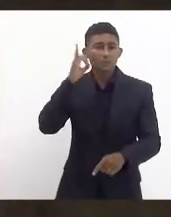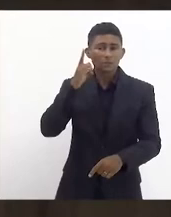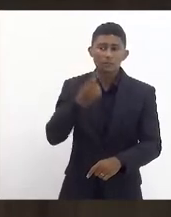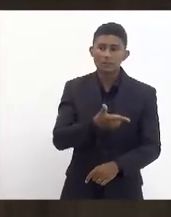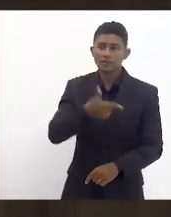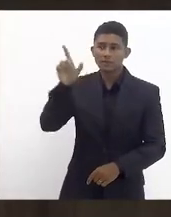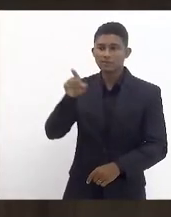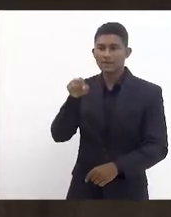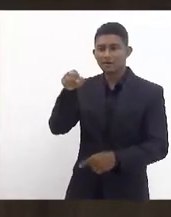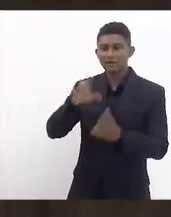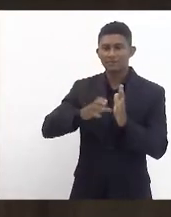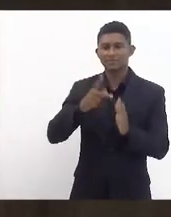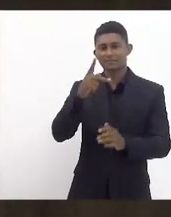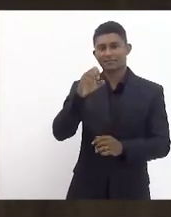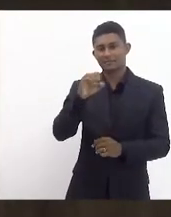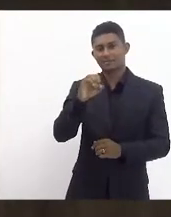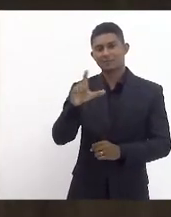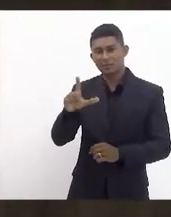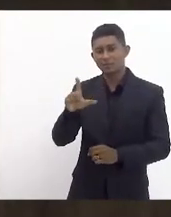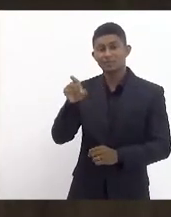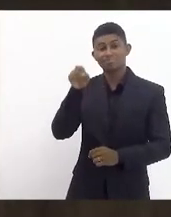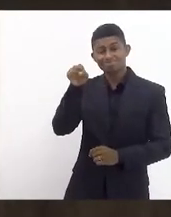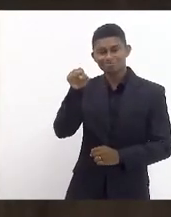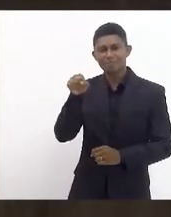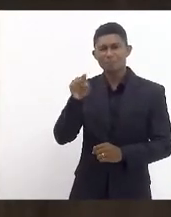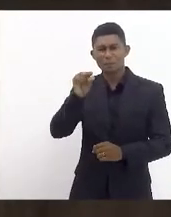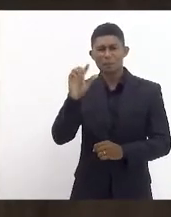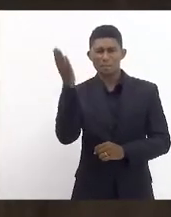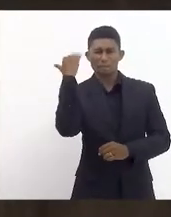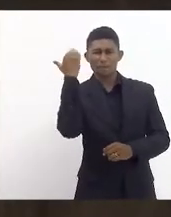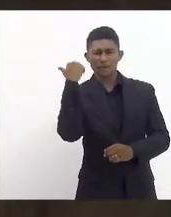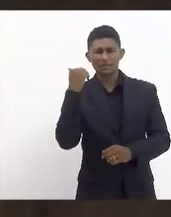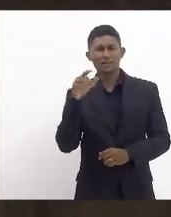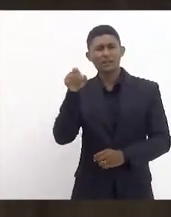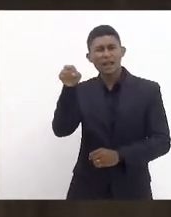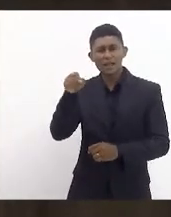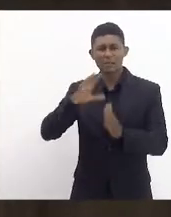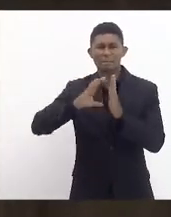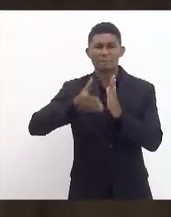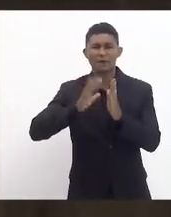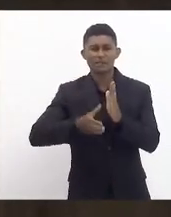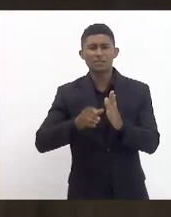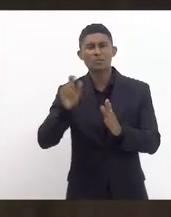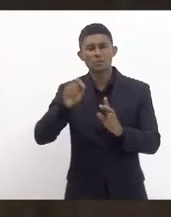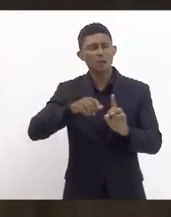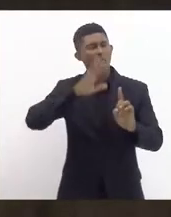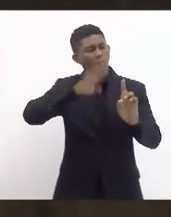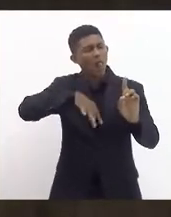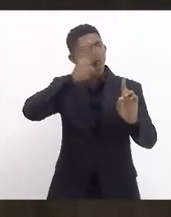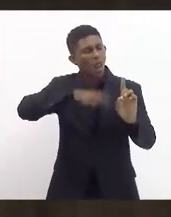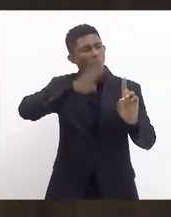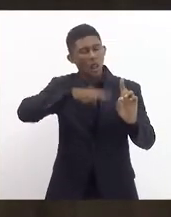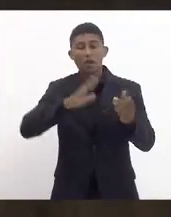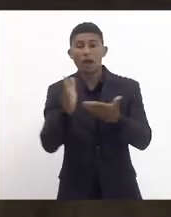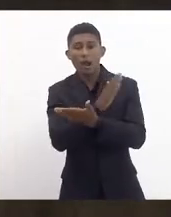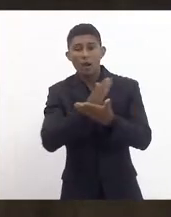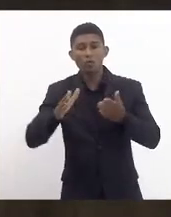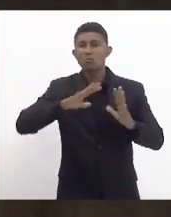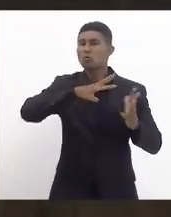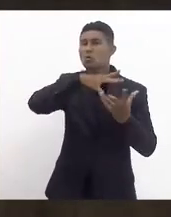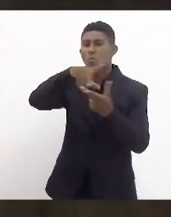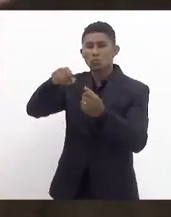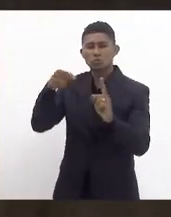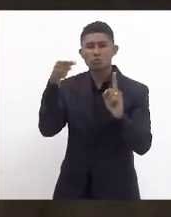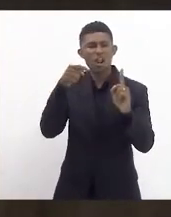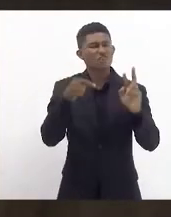partido PSOL, até pouquíssimo tempo, seu partido venerava ditadores sanguinários ao redor do mundo.